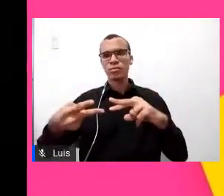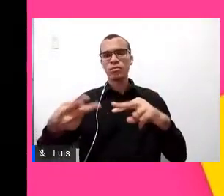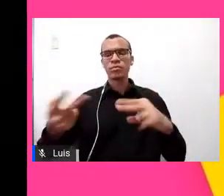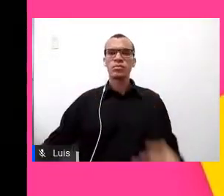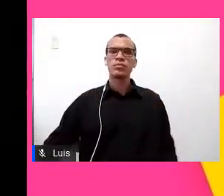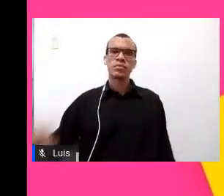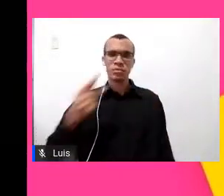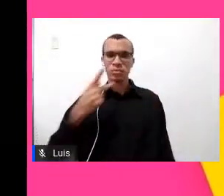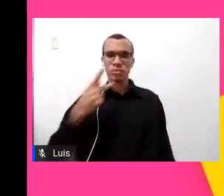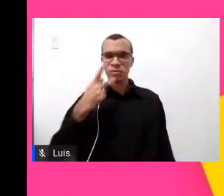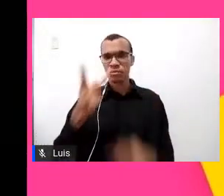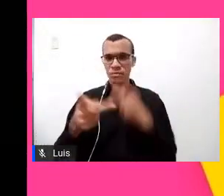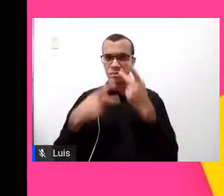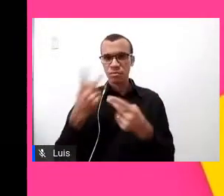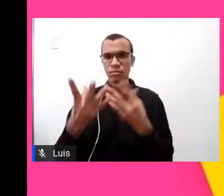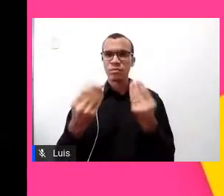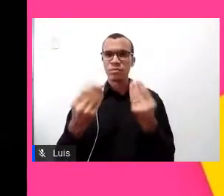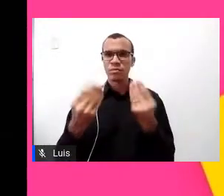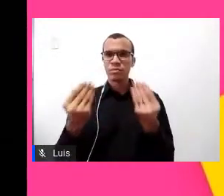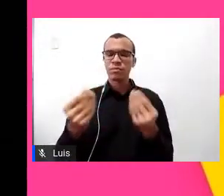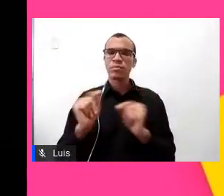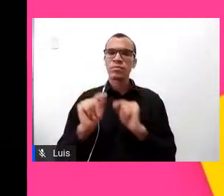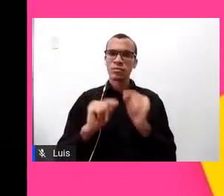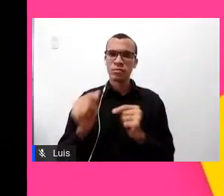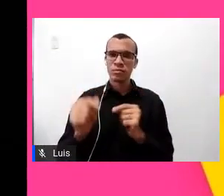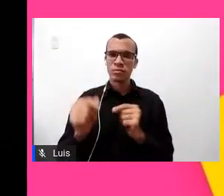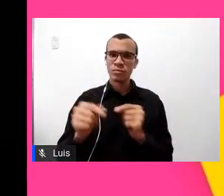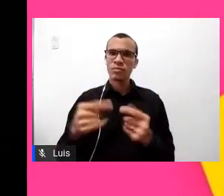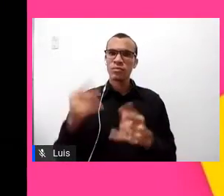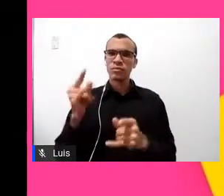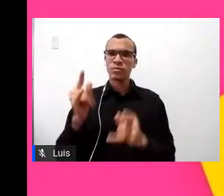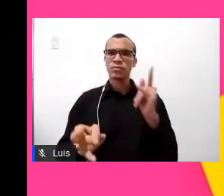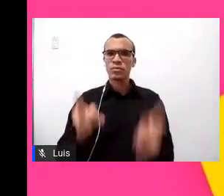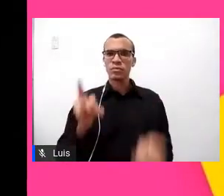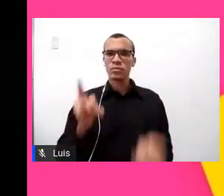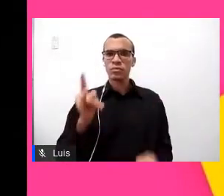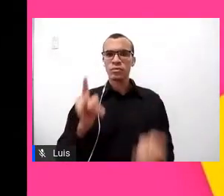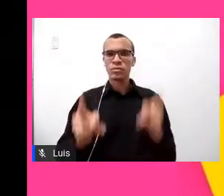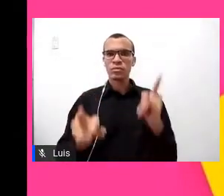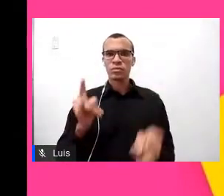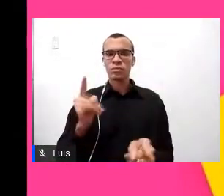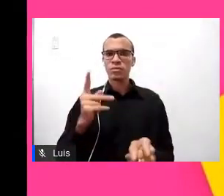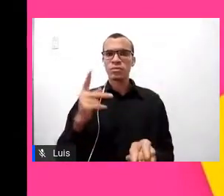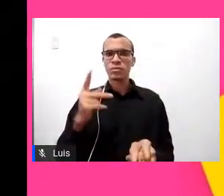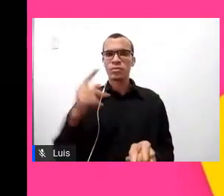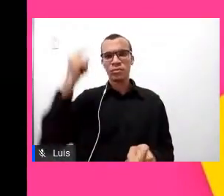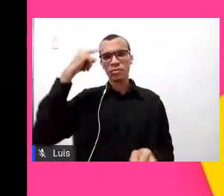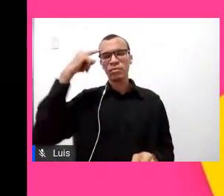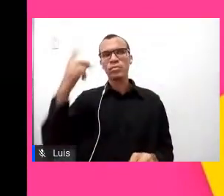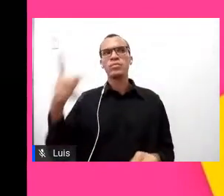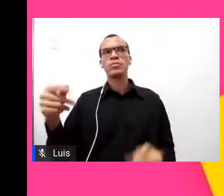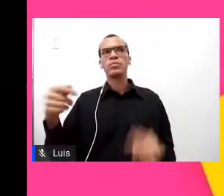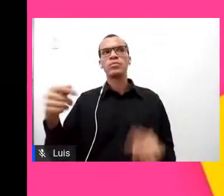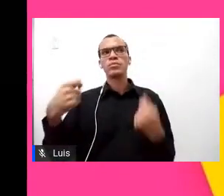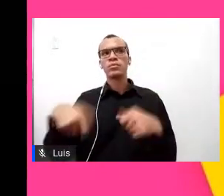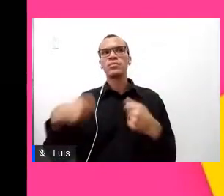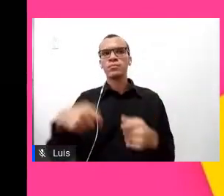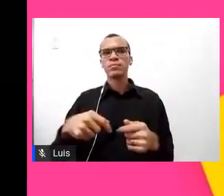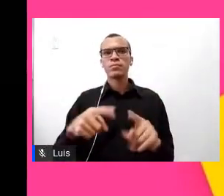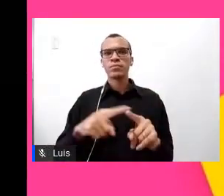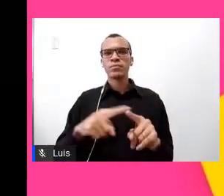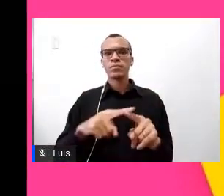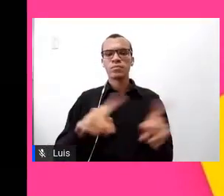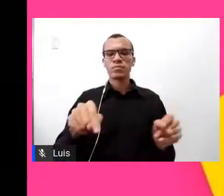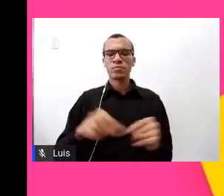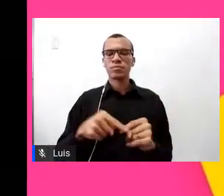muito sobre isso, quando se fala de robótica, o pessoal pensa que depende muito de placas de robótica,